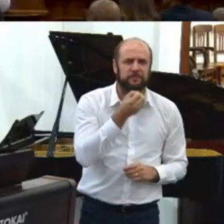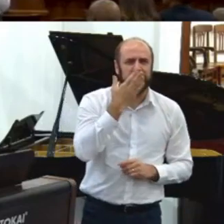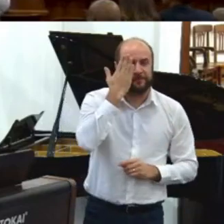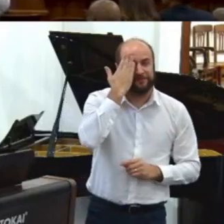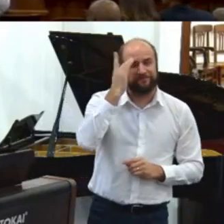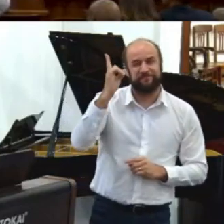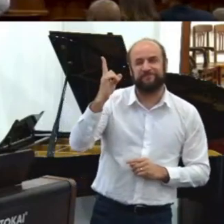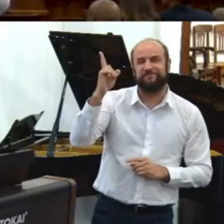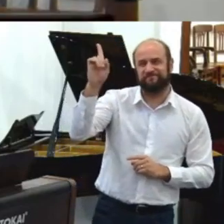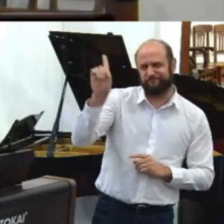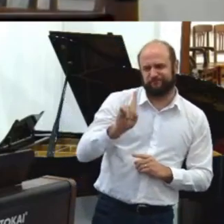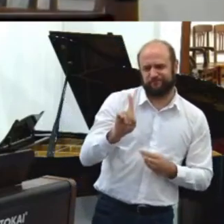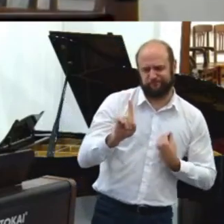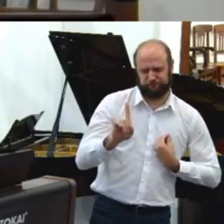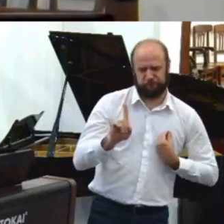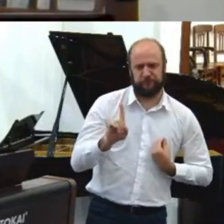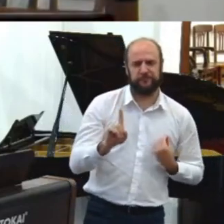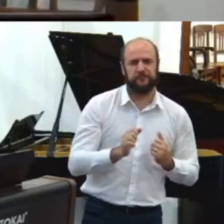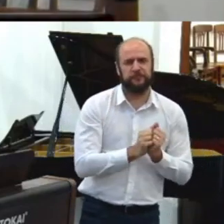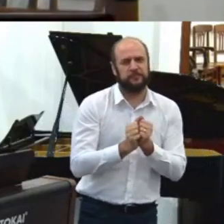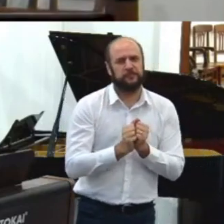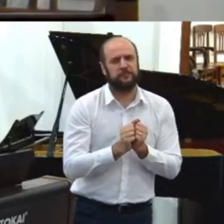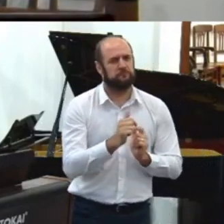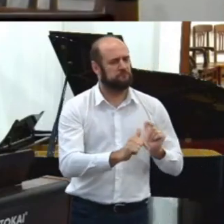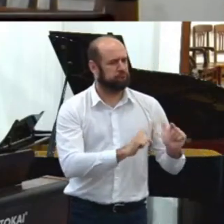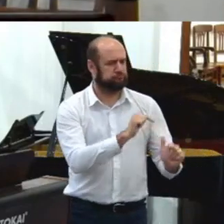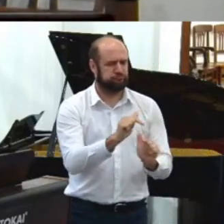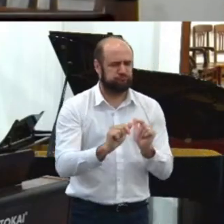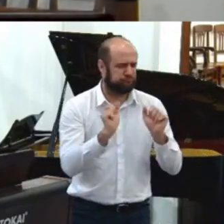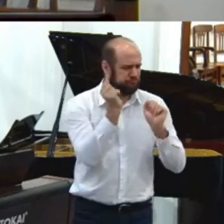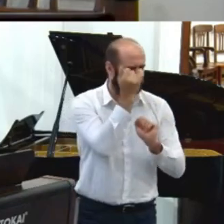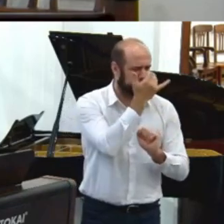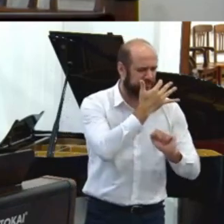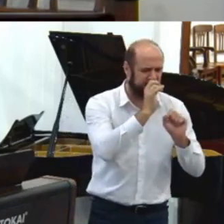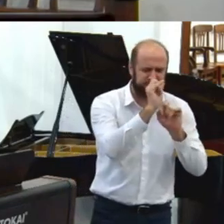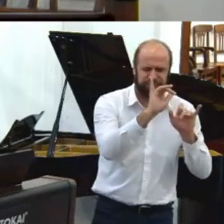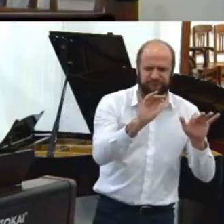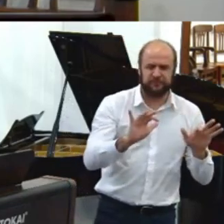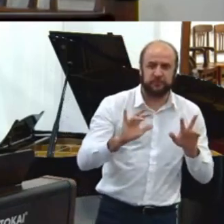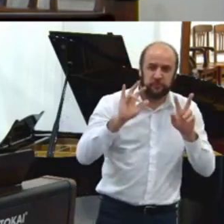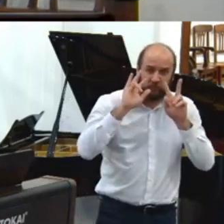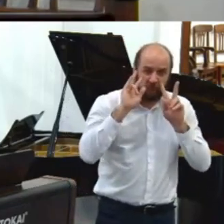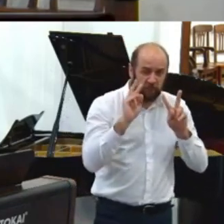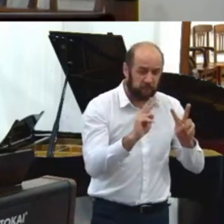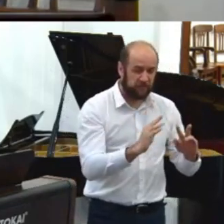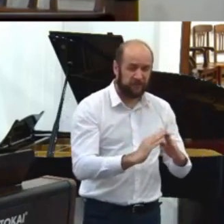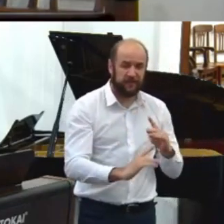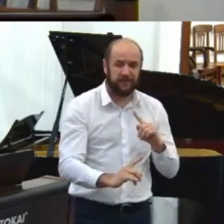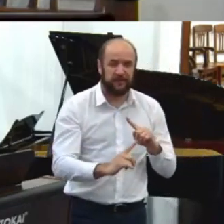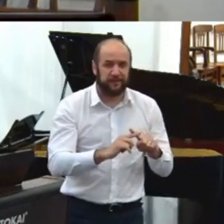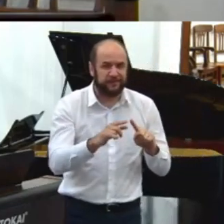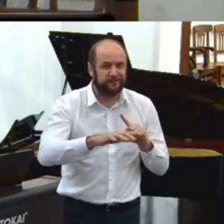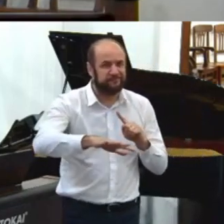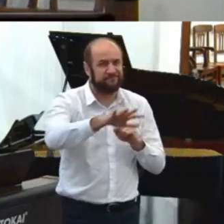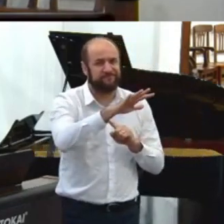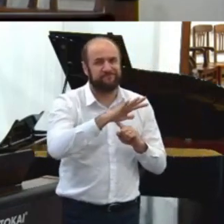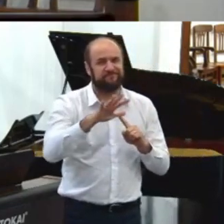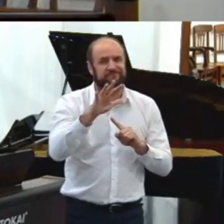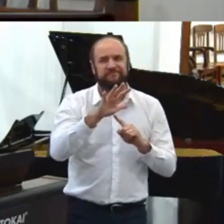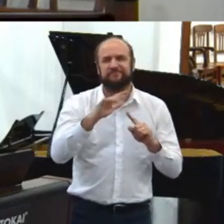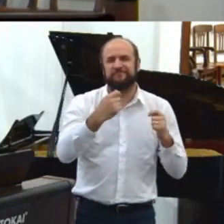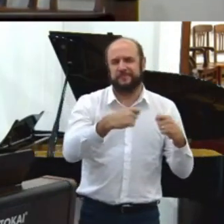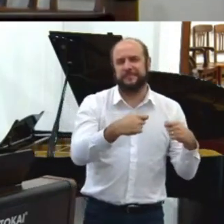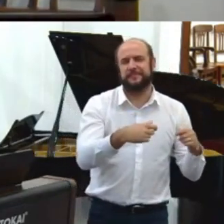que temos um Deus presente e que opera com a sua graça, assistindo a sua igreja com toda a providência